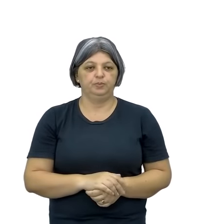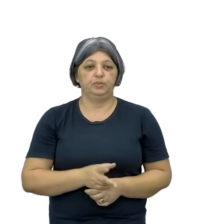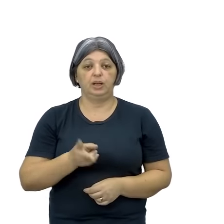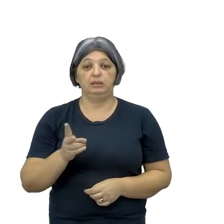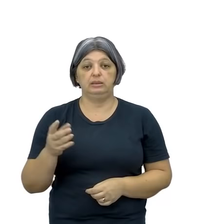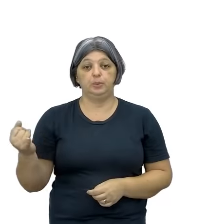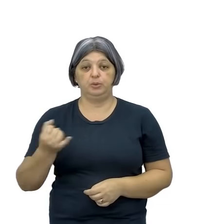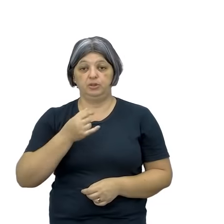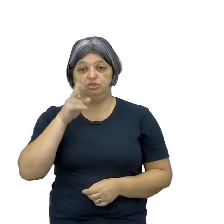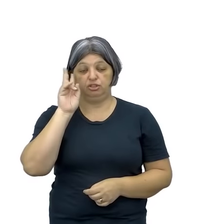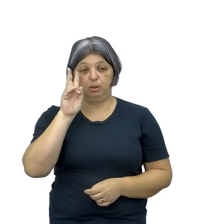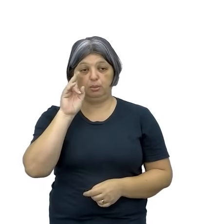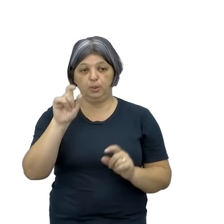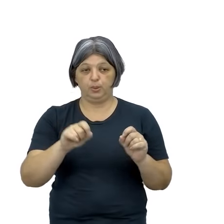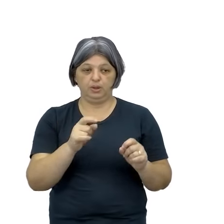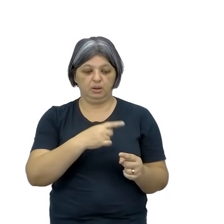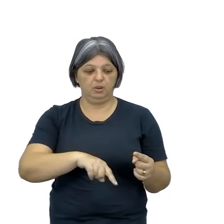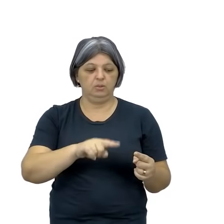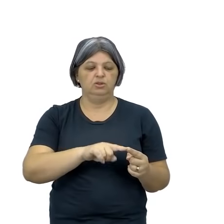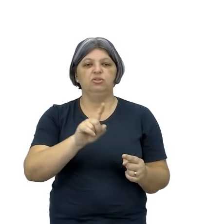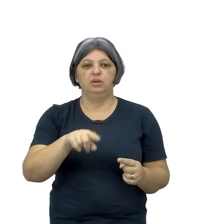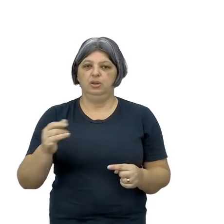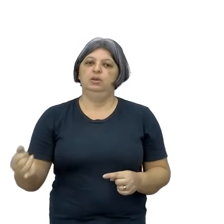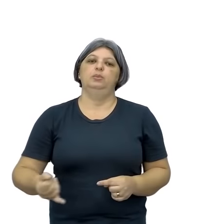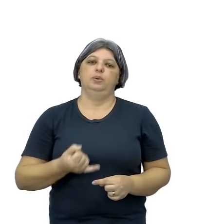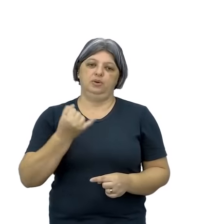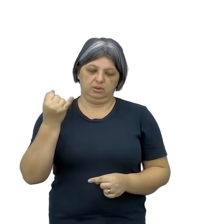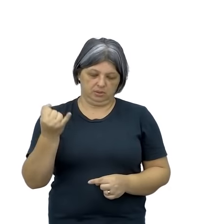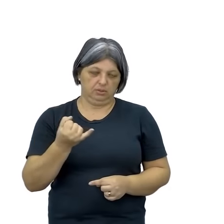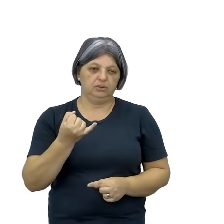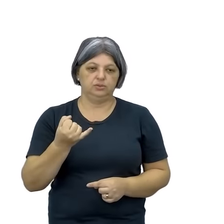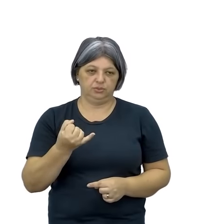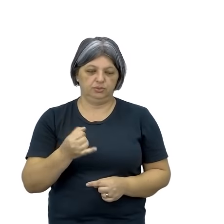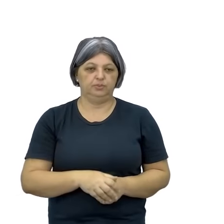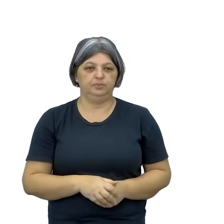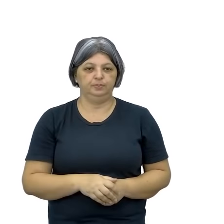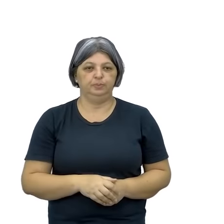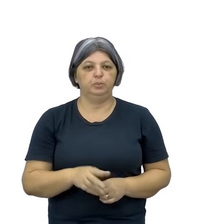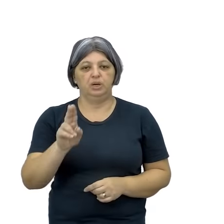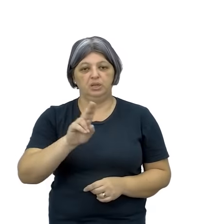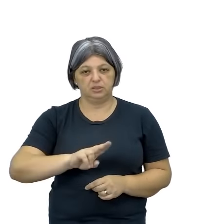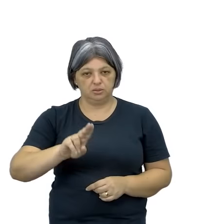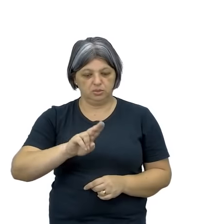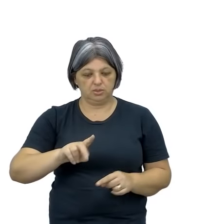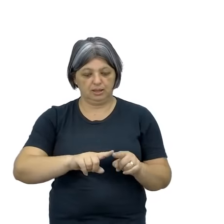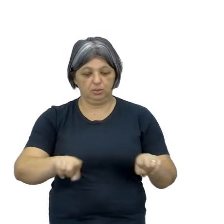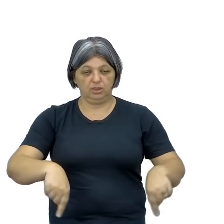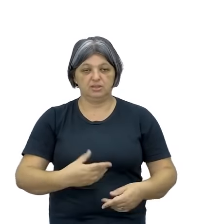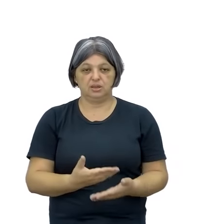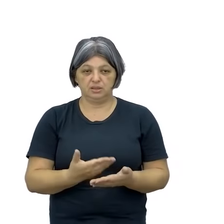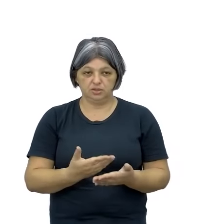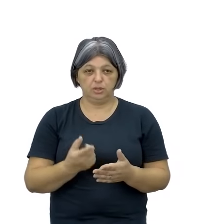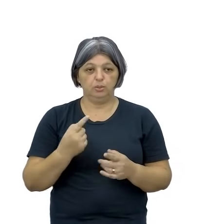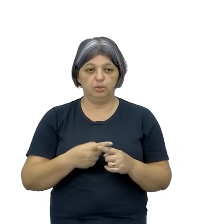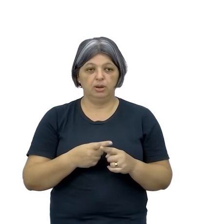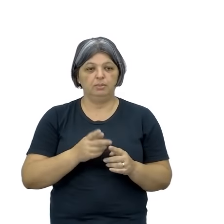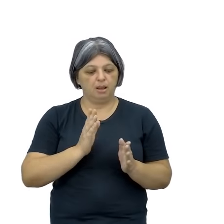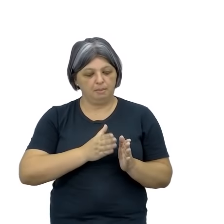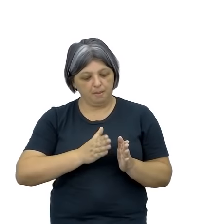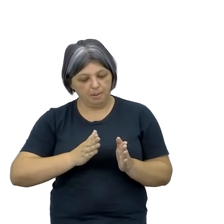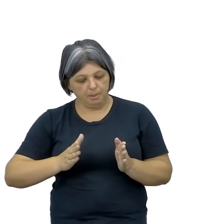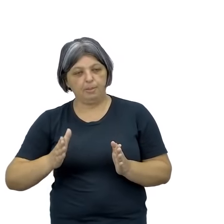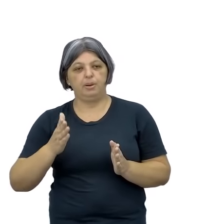importante lembrar que os objetivos são importantes para serem falados, né, em sala de aula também, né, quando estamos numa sequência de atividades, por